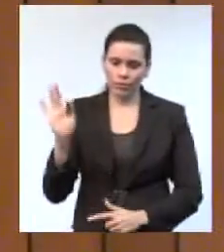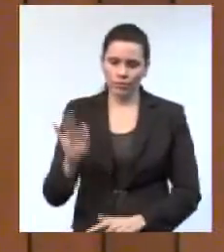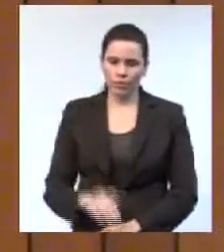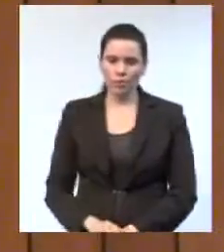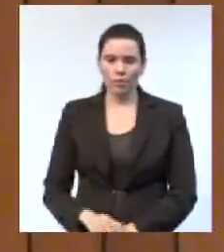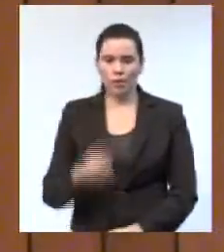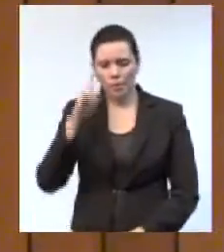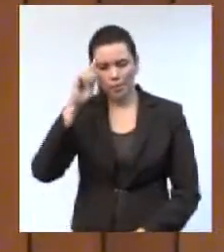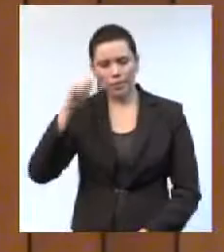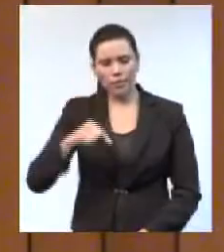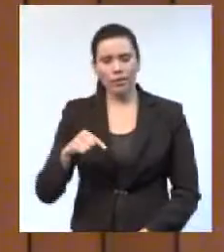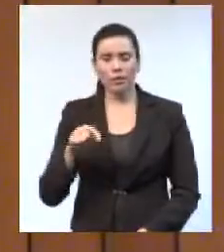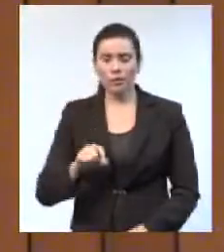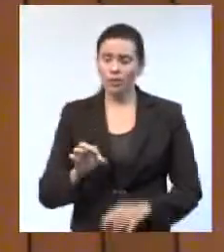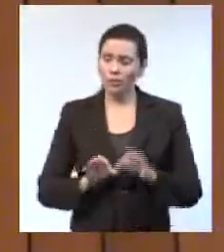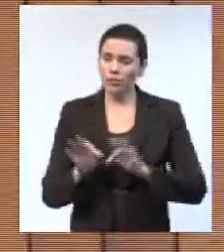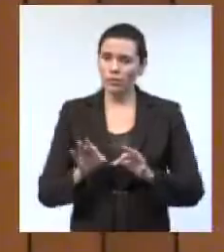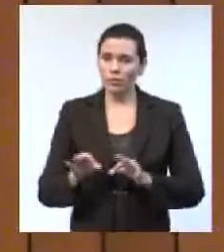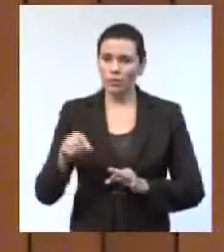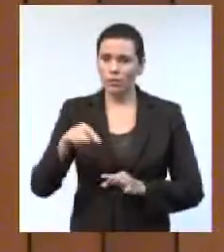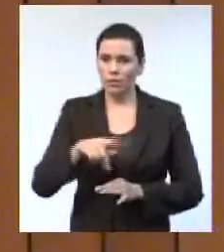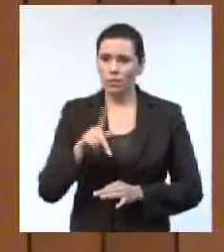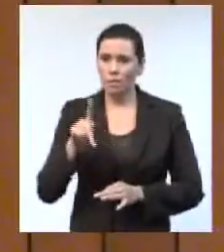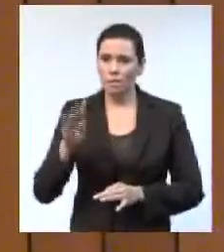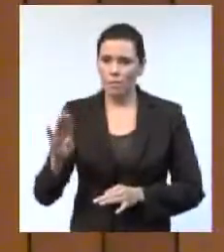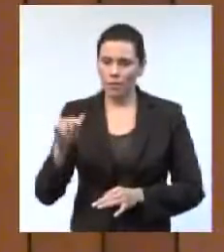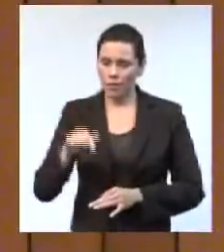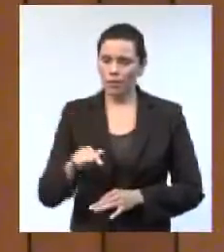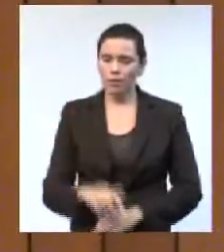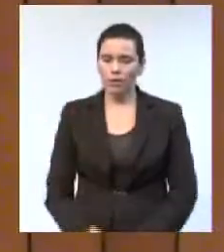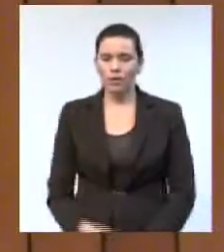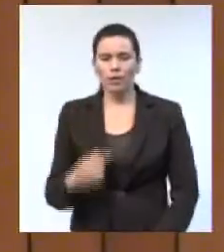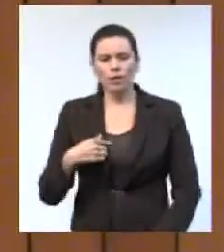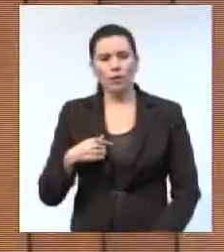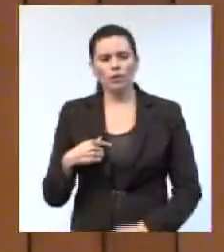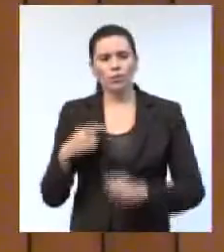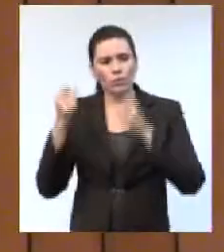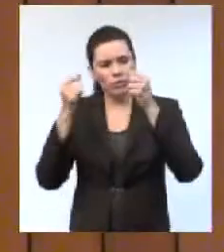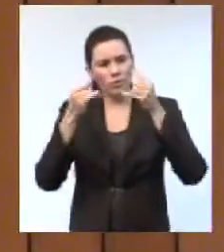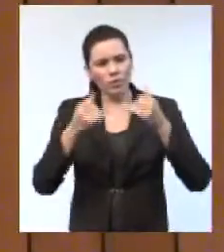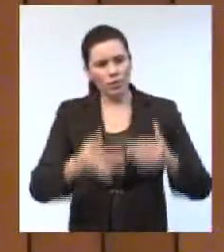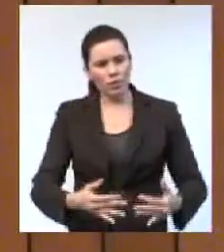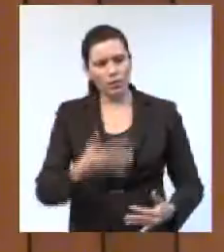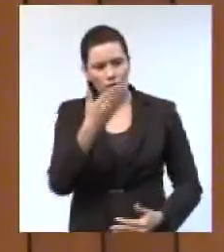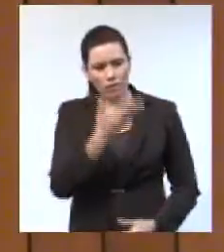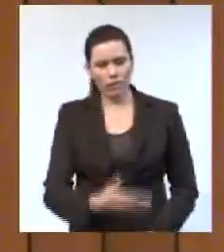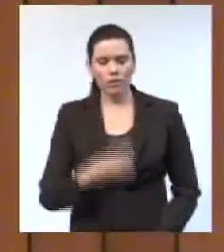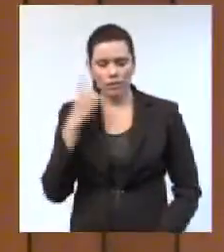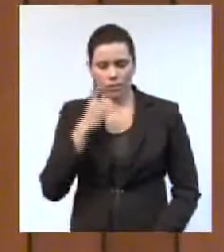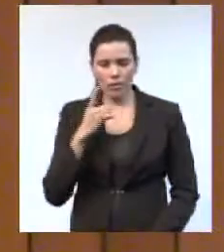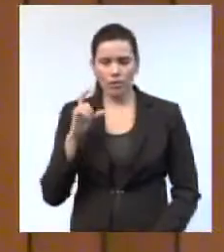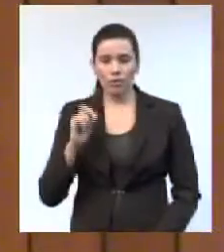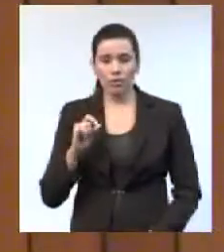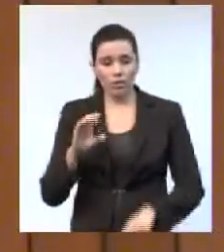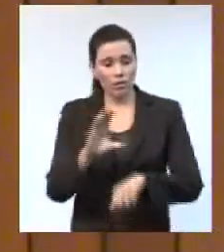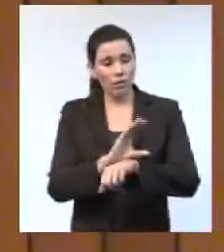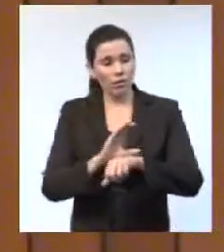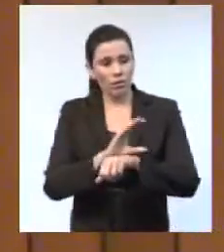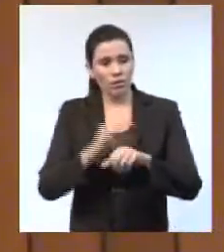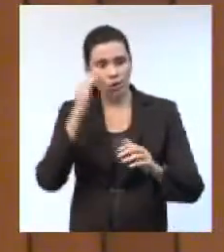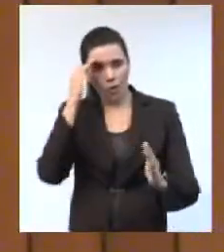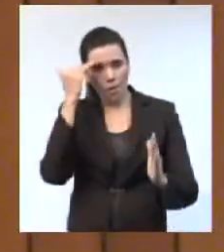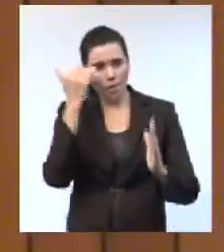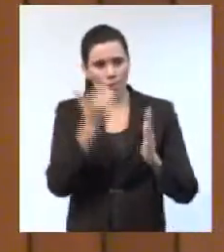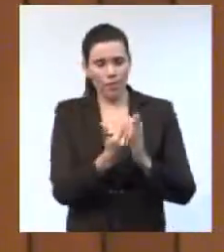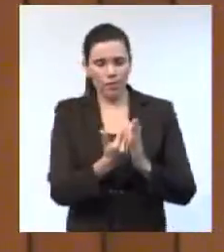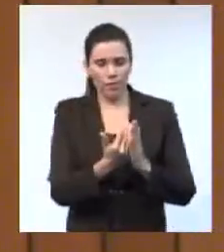digo isso, senhor presidente, e lembro ao deputado que o princípio consagrado na nossa Constituição, deputado Hélito do Curso,